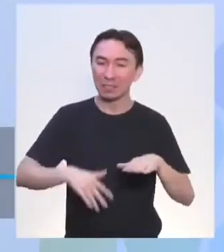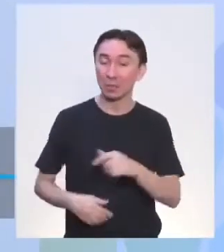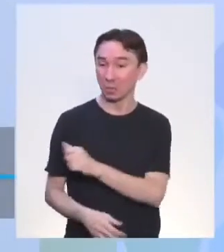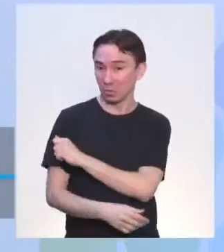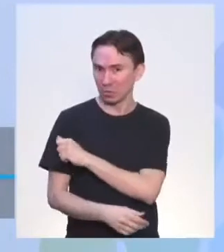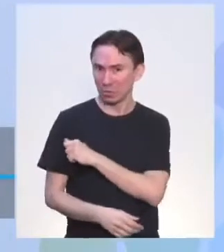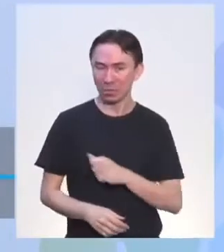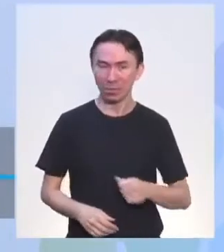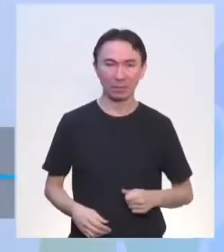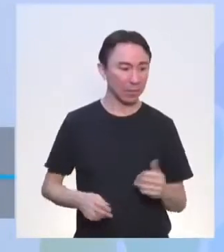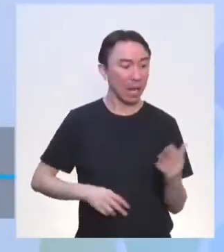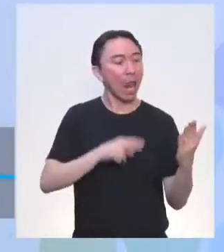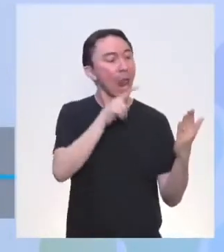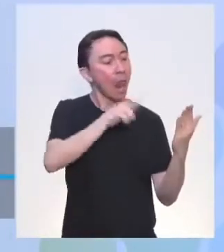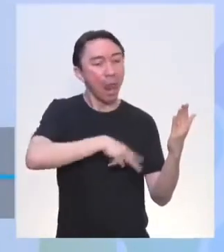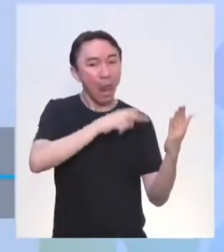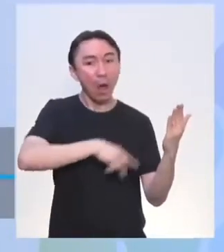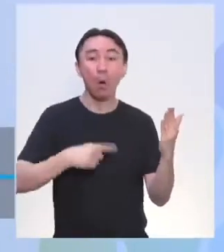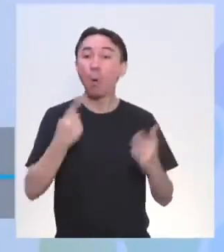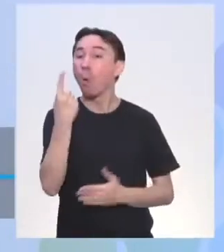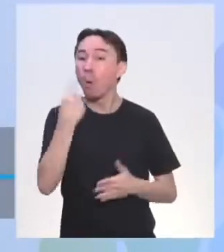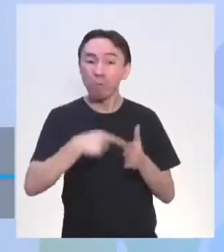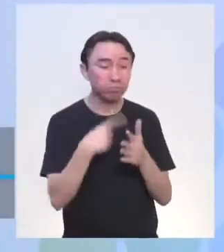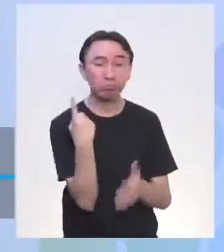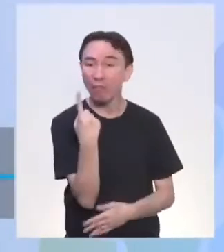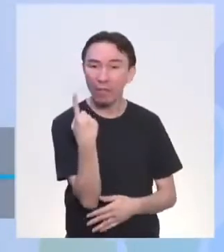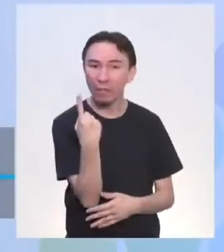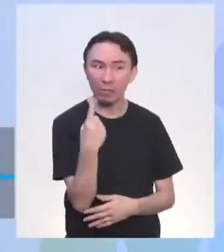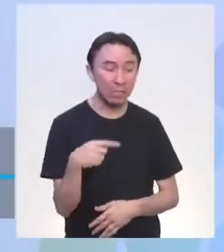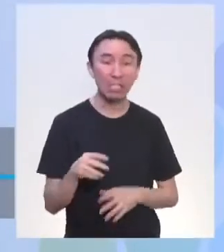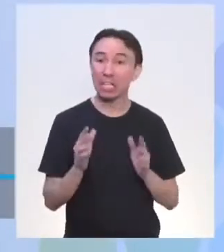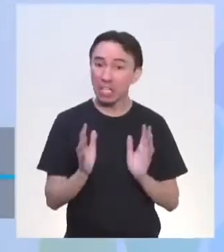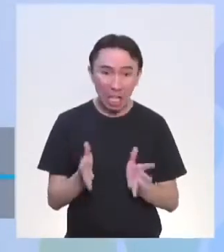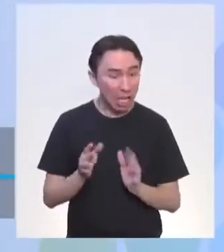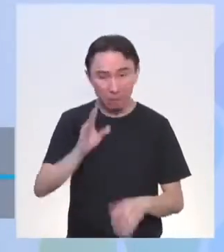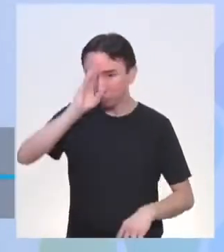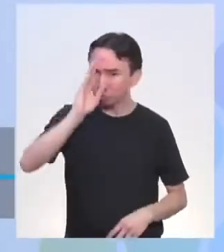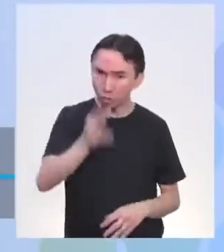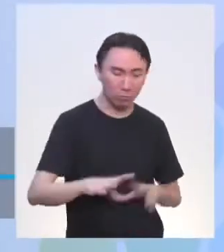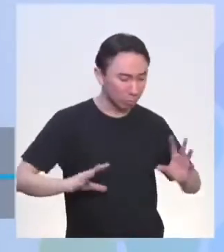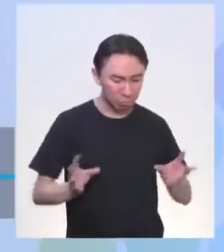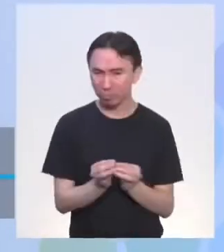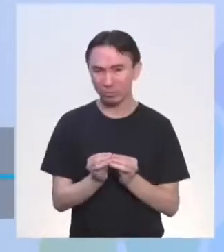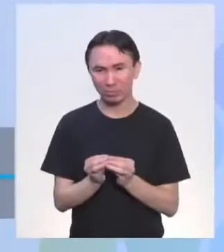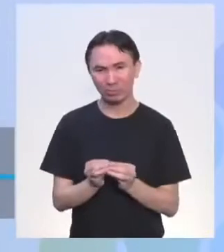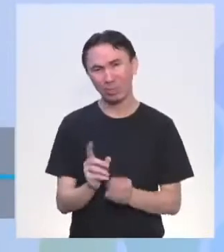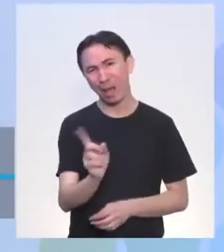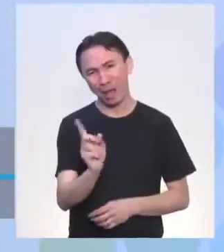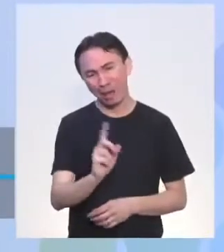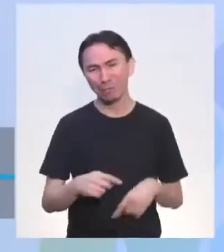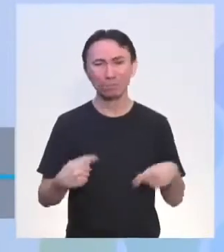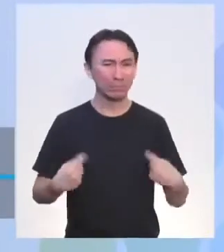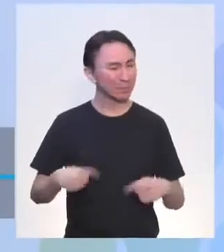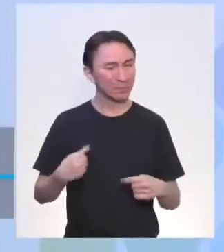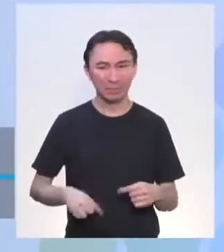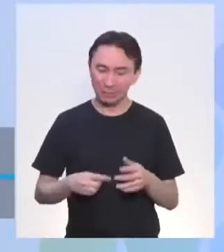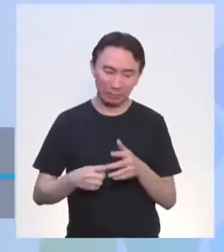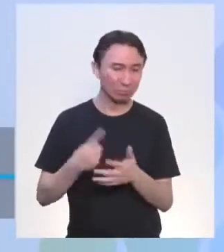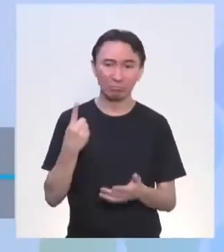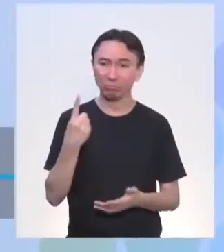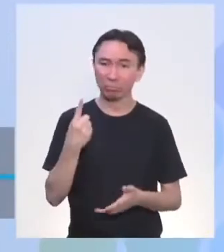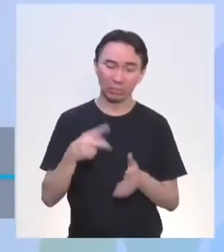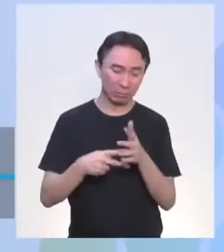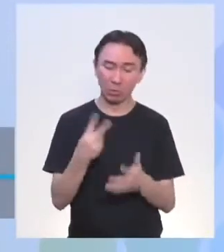vez e quer resumir. Já quer resumir. Não, você precisa fazer... Eu sempre falo para os alunos que é no mínimo 3 leituras, sim, né? Sim. No mínimo 3 leituras,